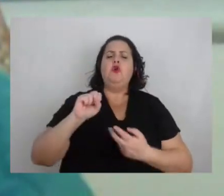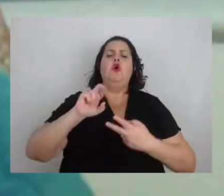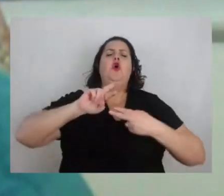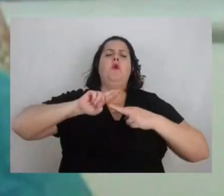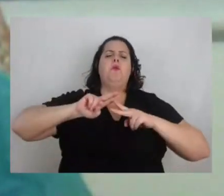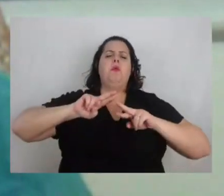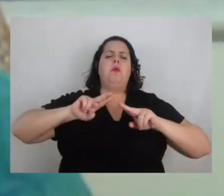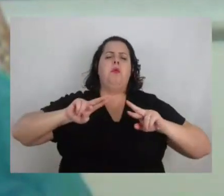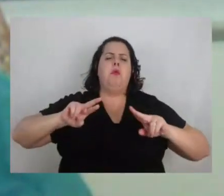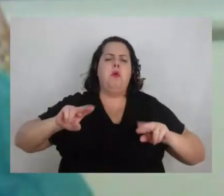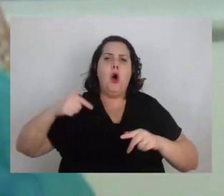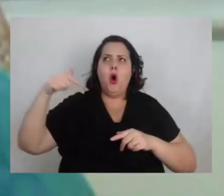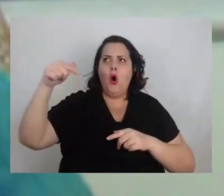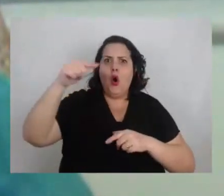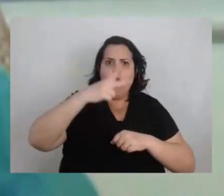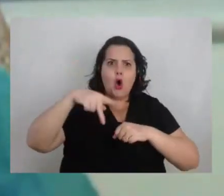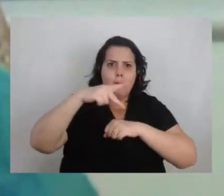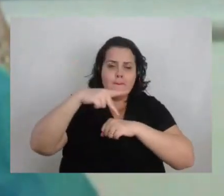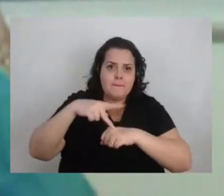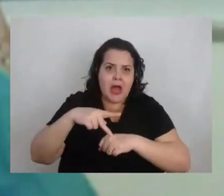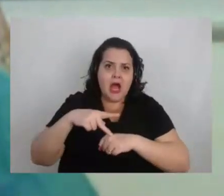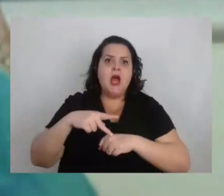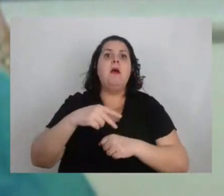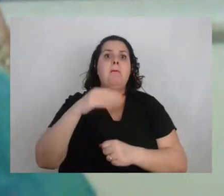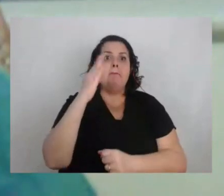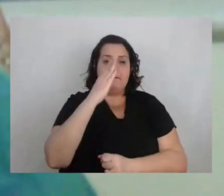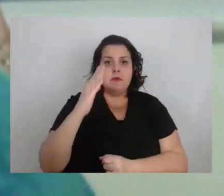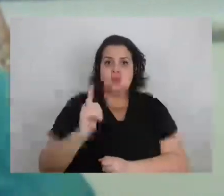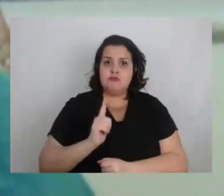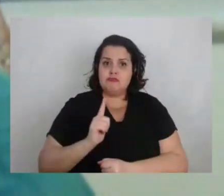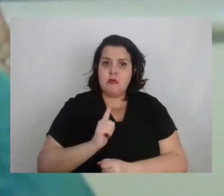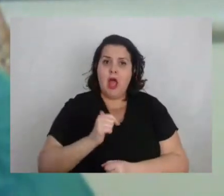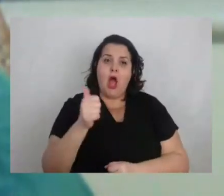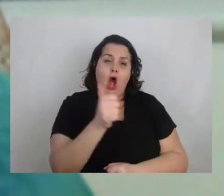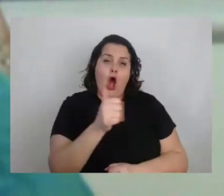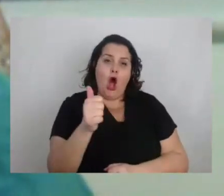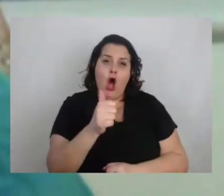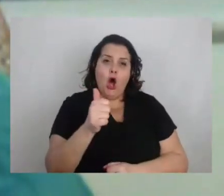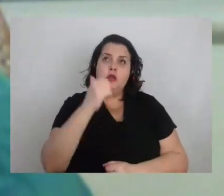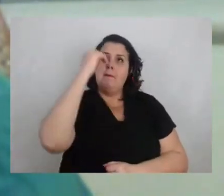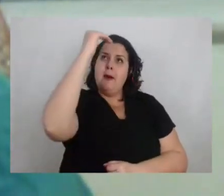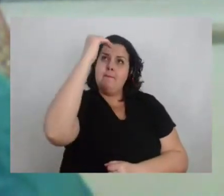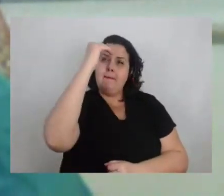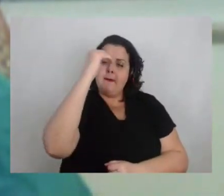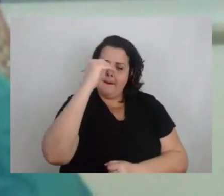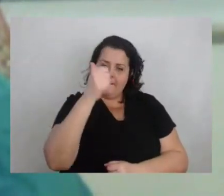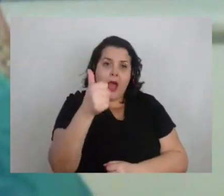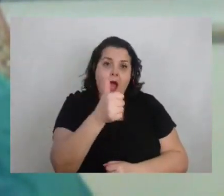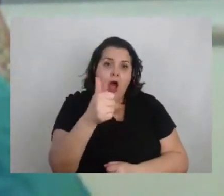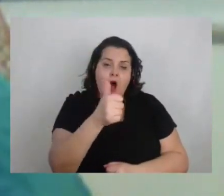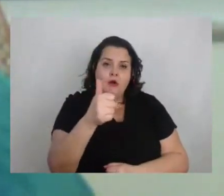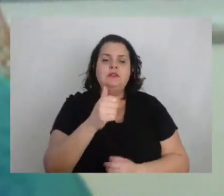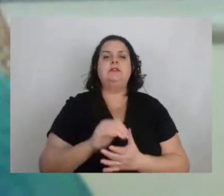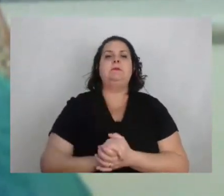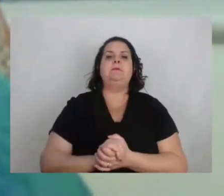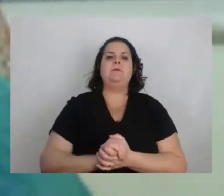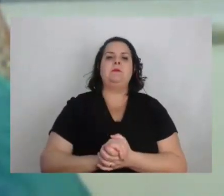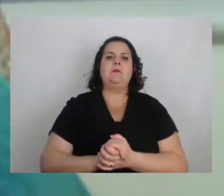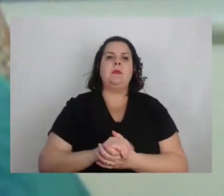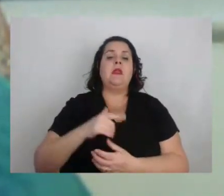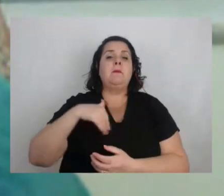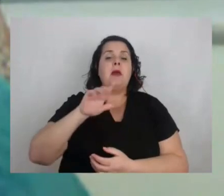no controle da pandemia. E mais, 98% dos trabalhos que são publicados no